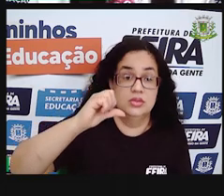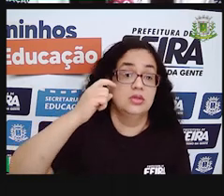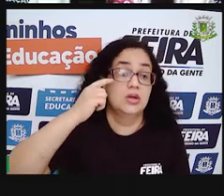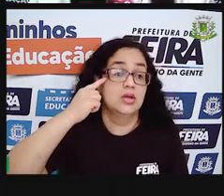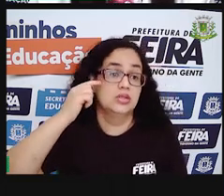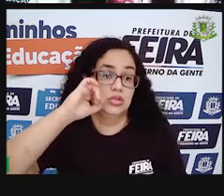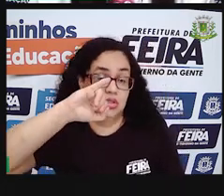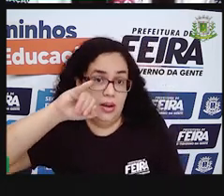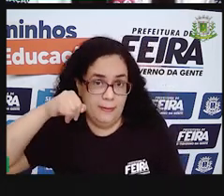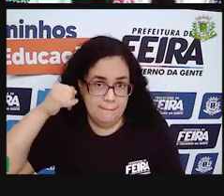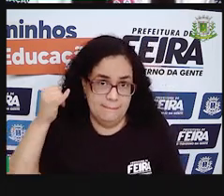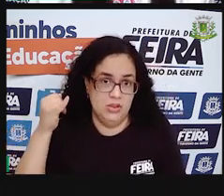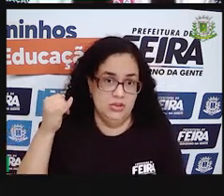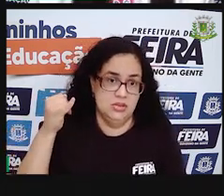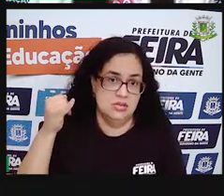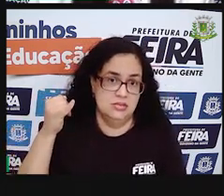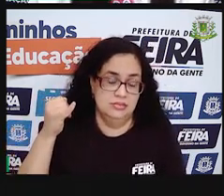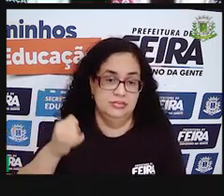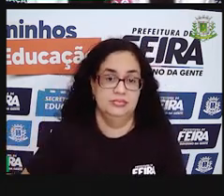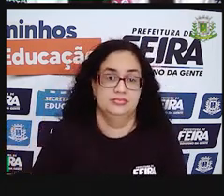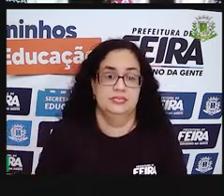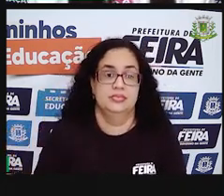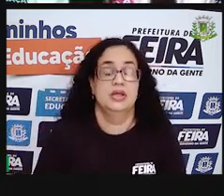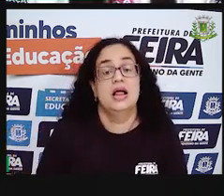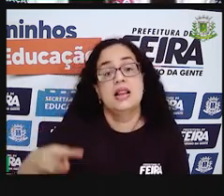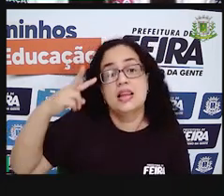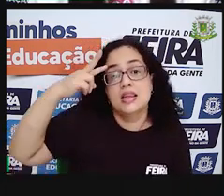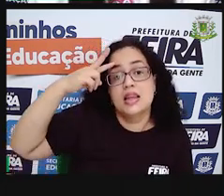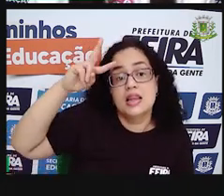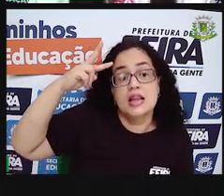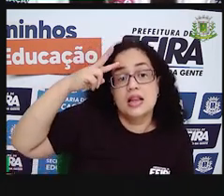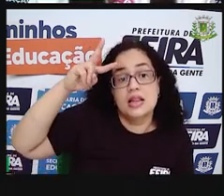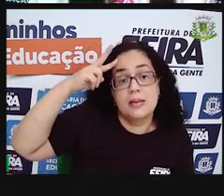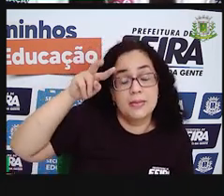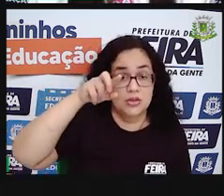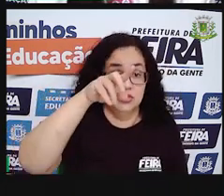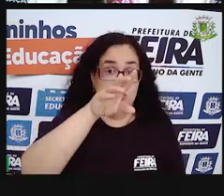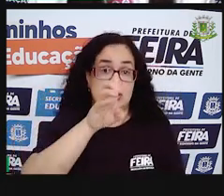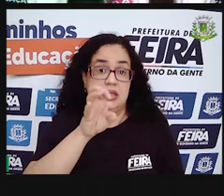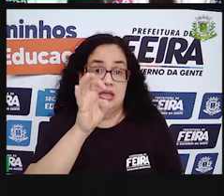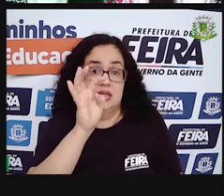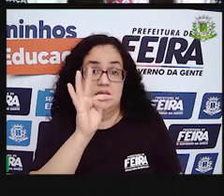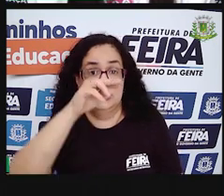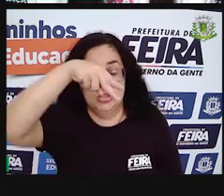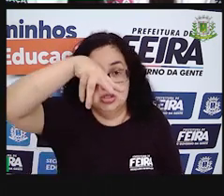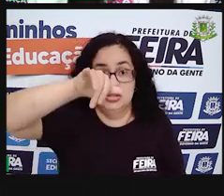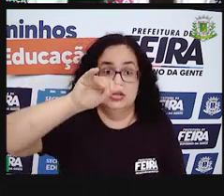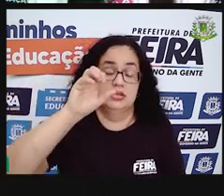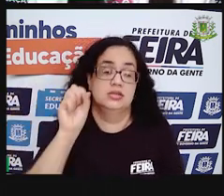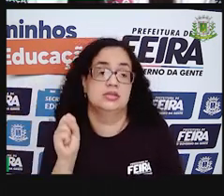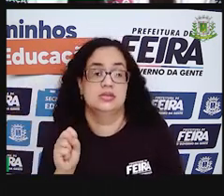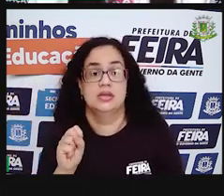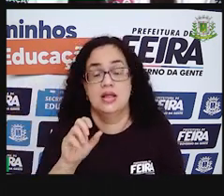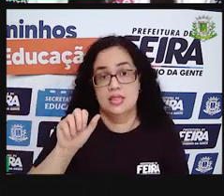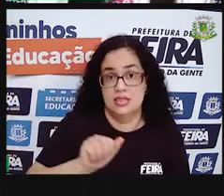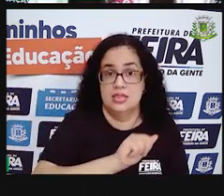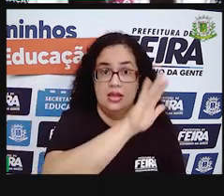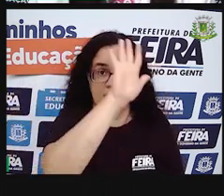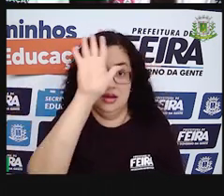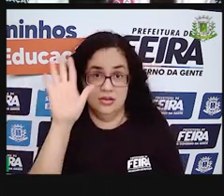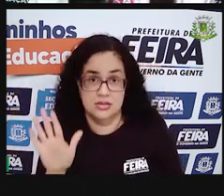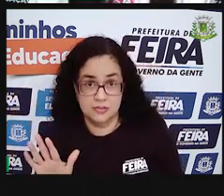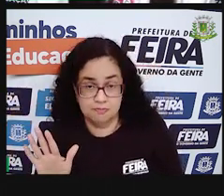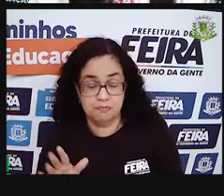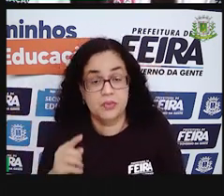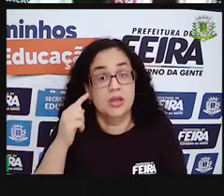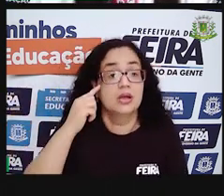78.449 descendentes de japoneses. Lembrando aí que essas etnias lá da Ásia, né, tanto os japoneses,